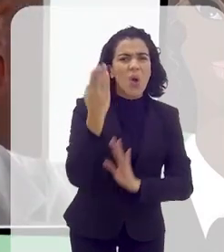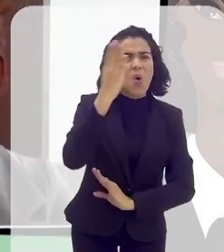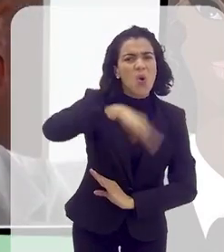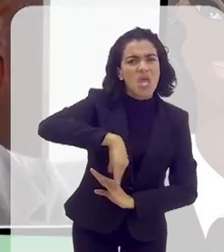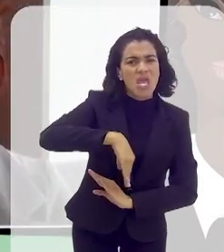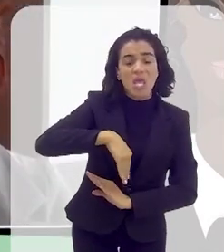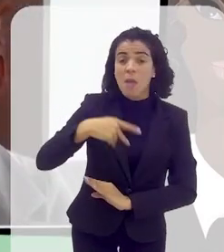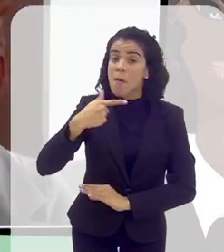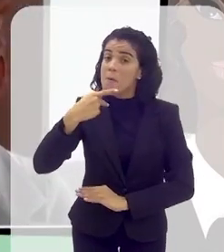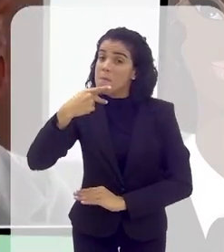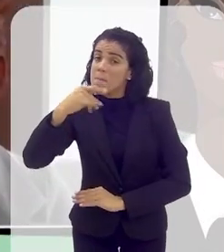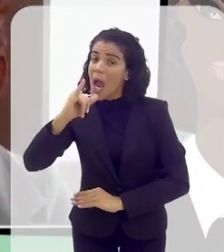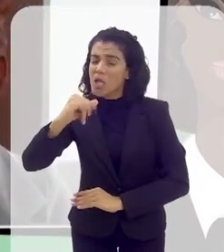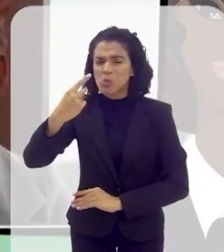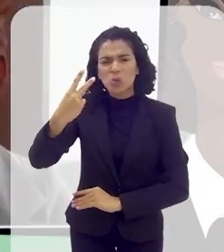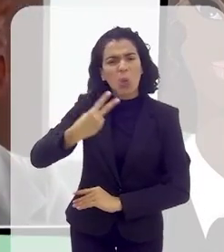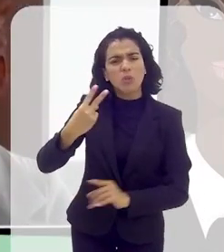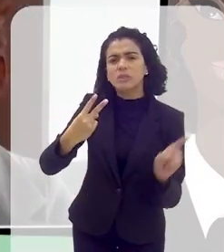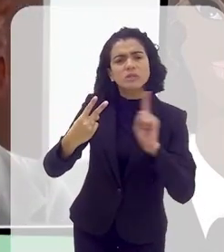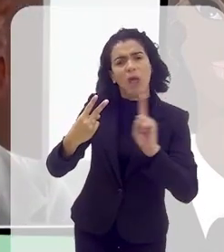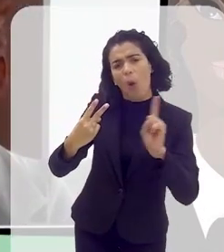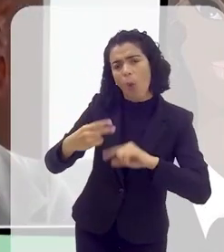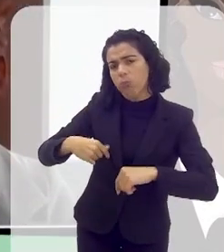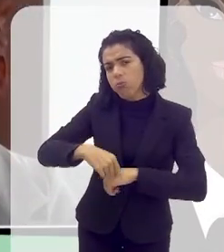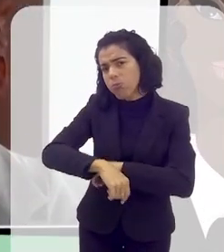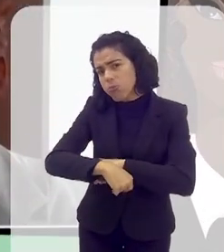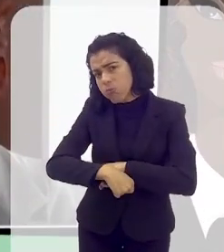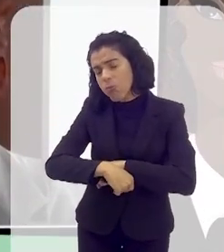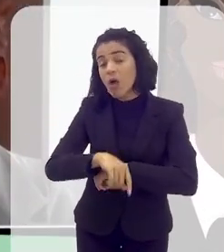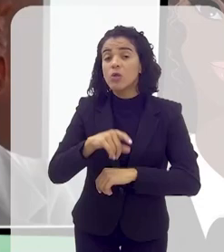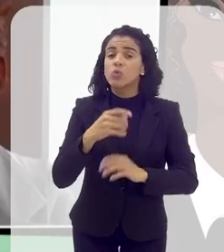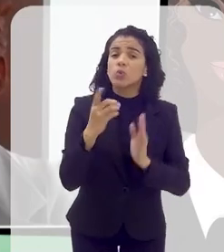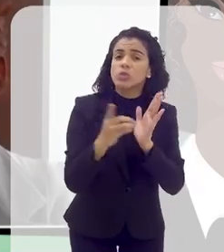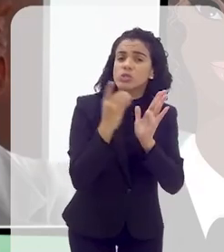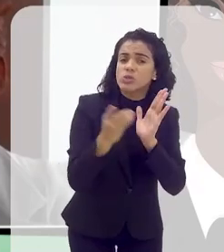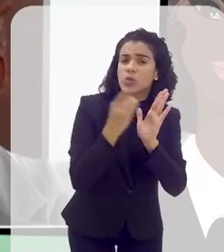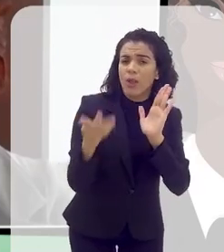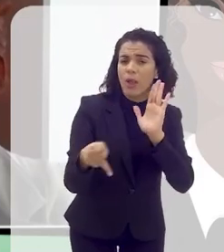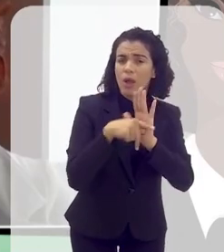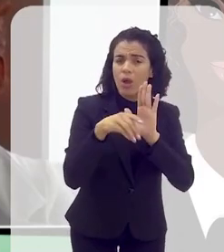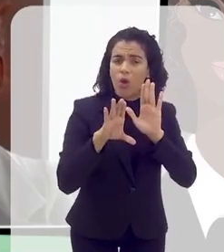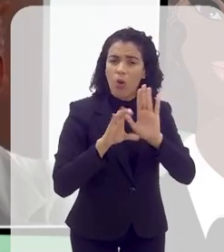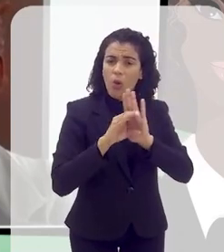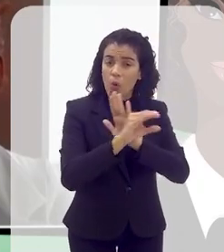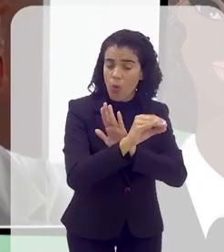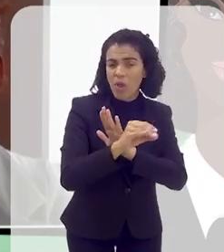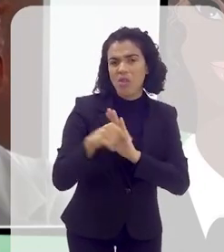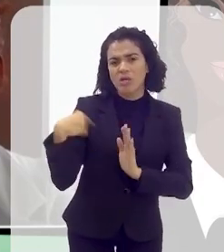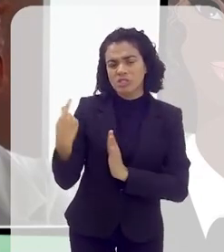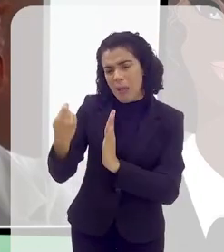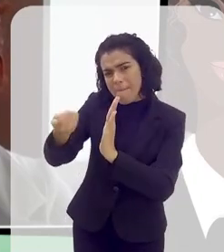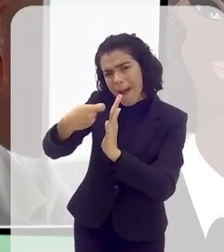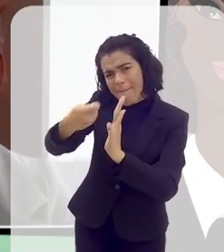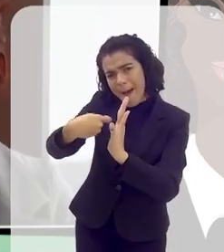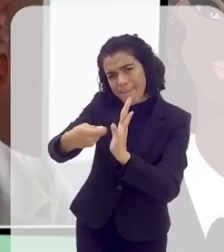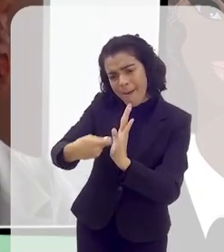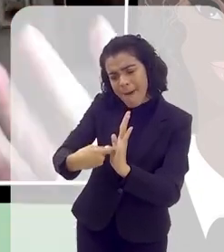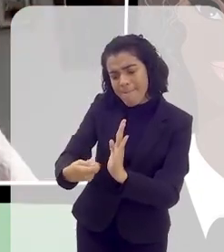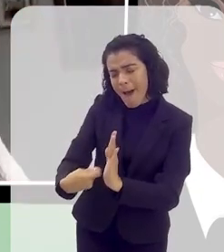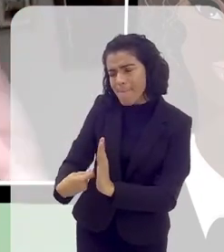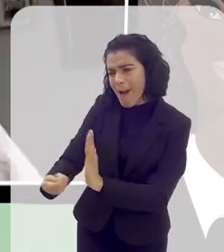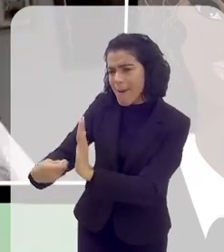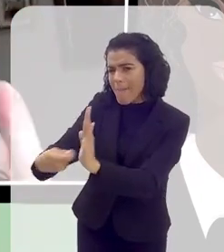não tem? Então, a gente fazer essa comparação no dicionário do Google. A partir daí, foi feito um abaixo-assinado